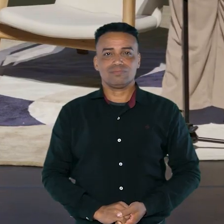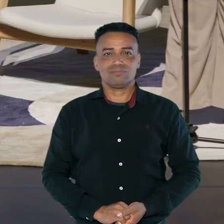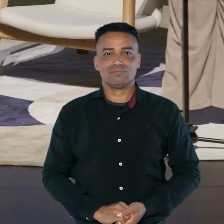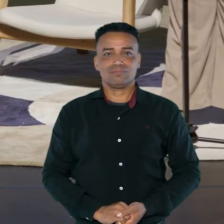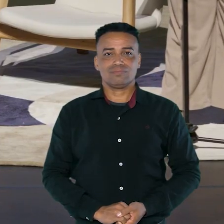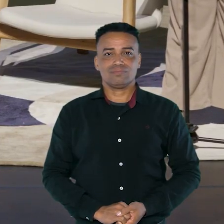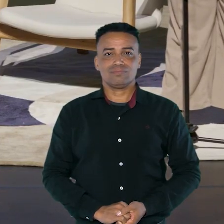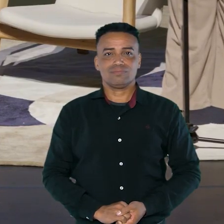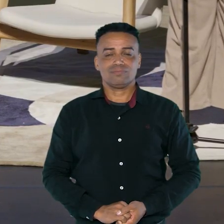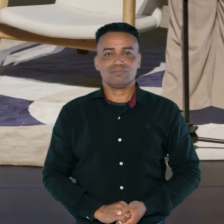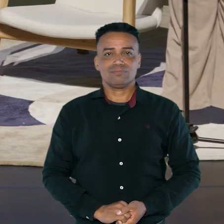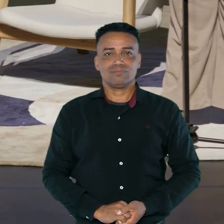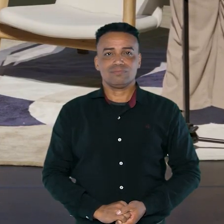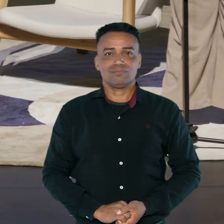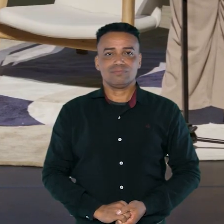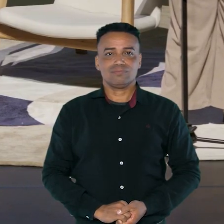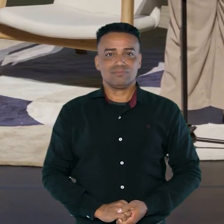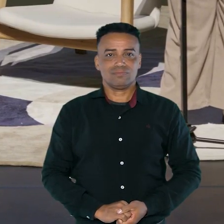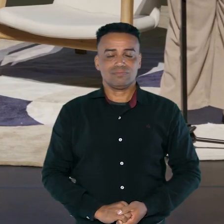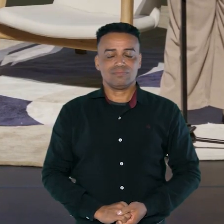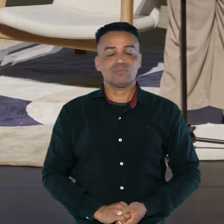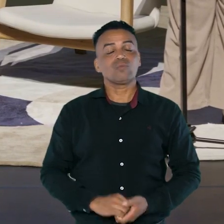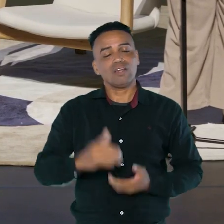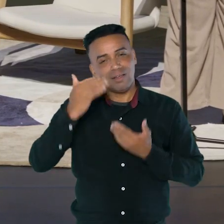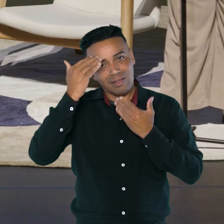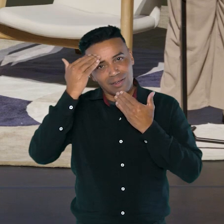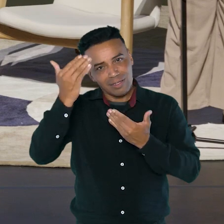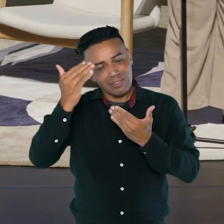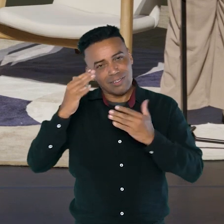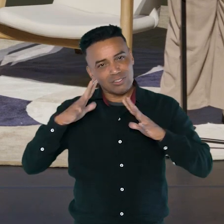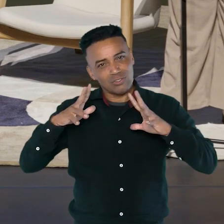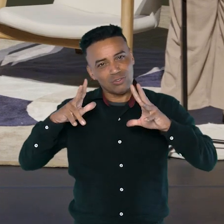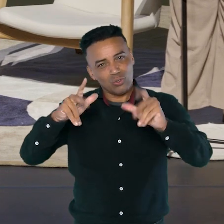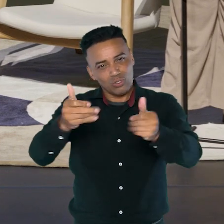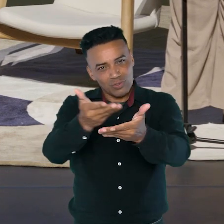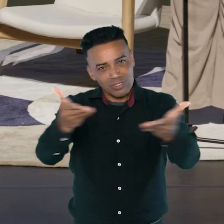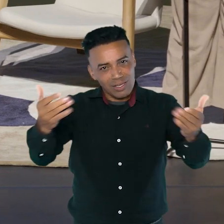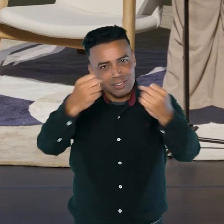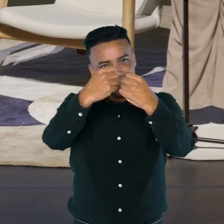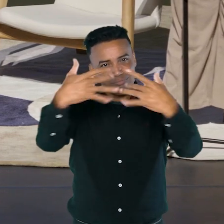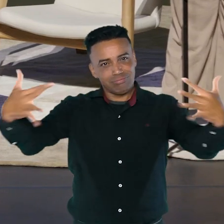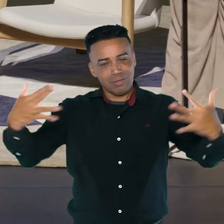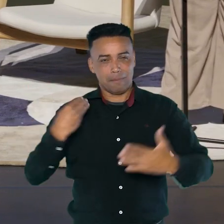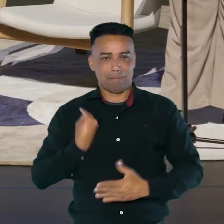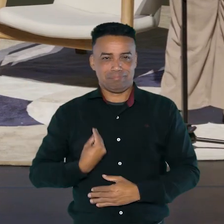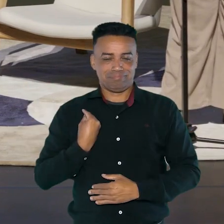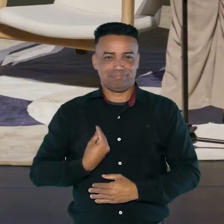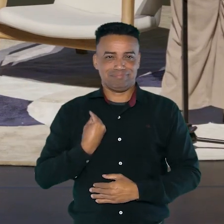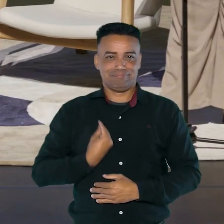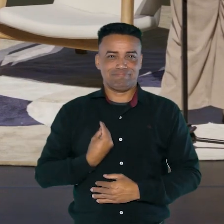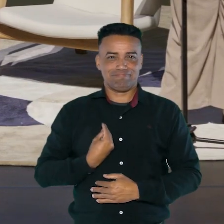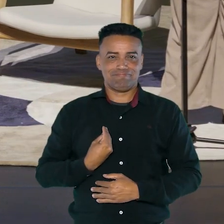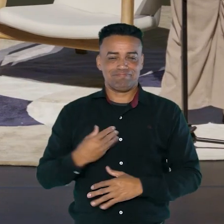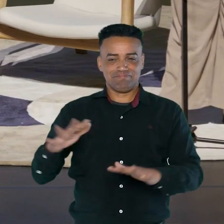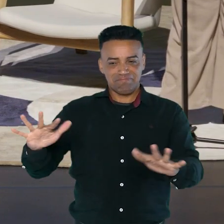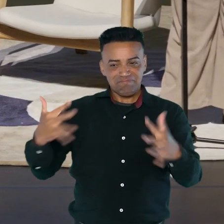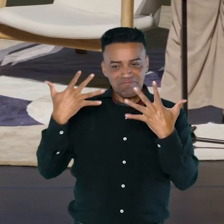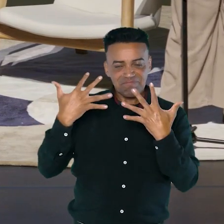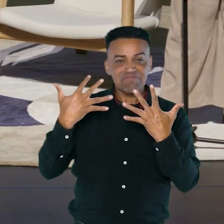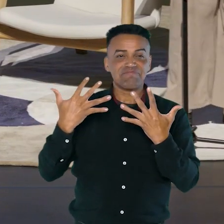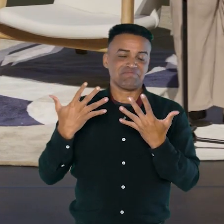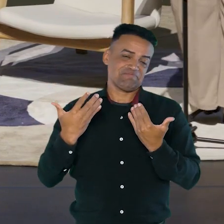suporte e se prepara para cantar. Agradeço a vocês pela escuta e